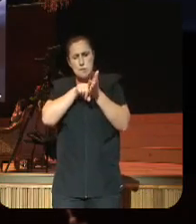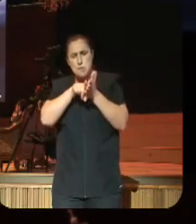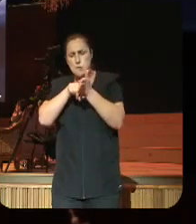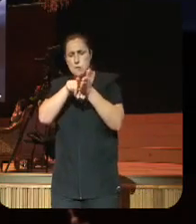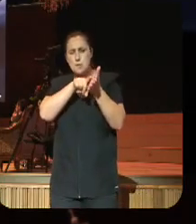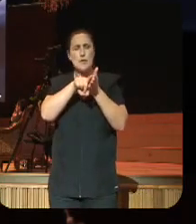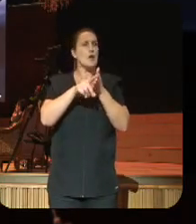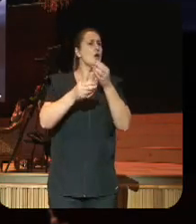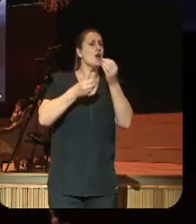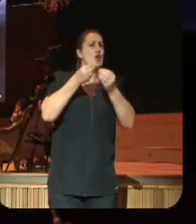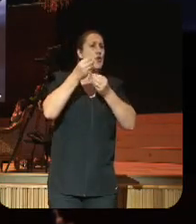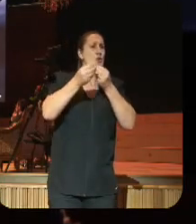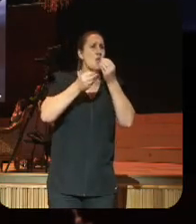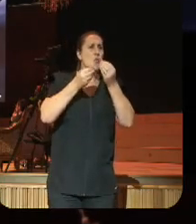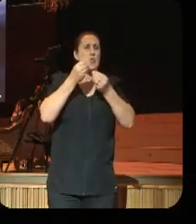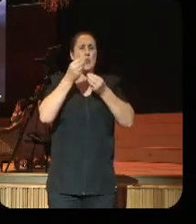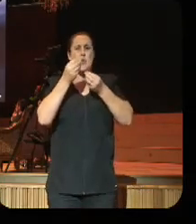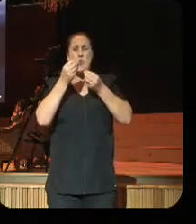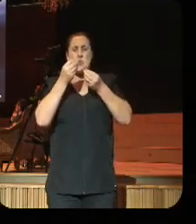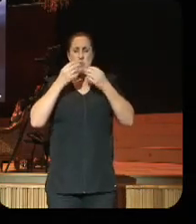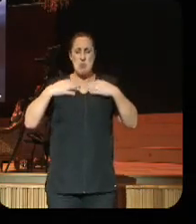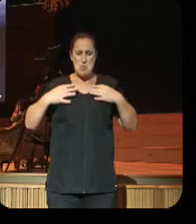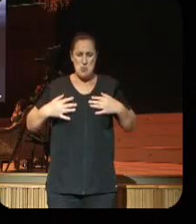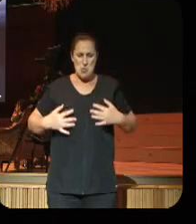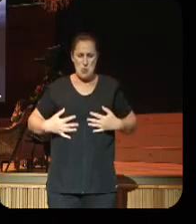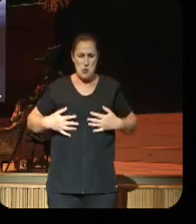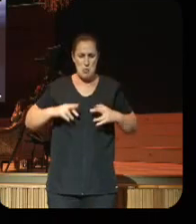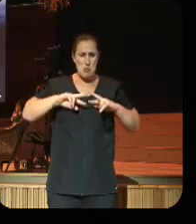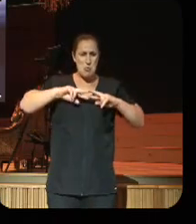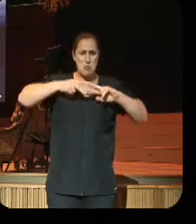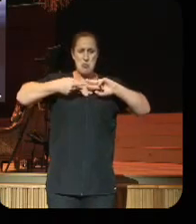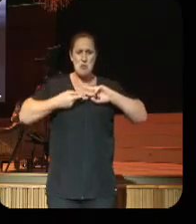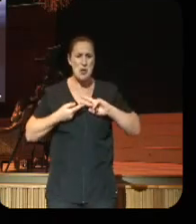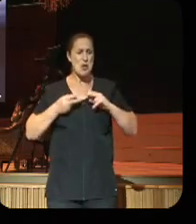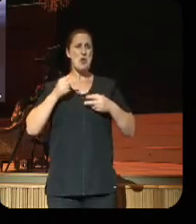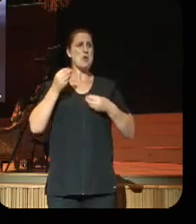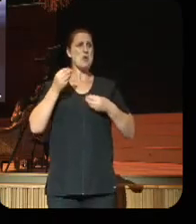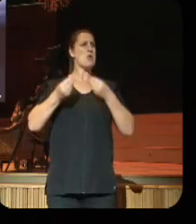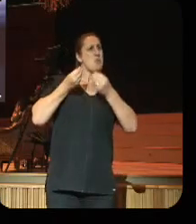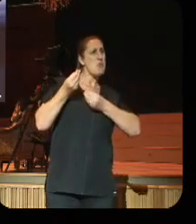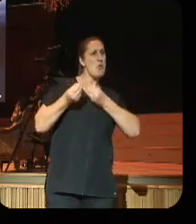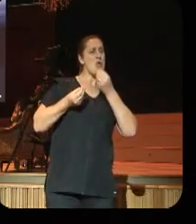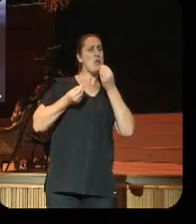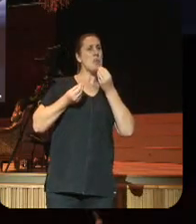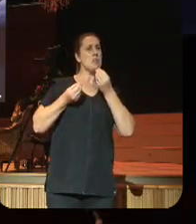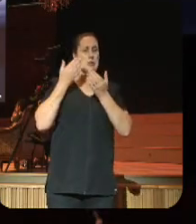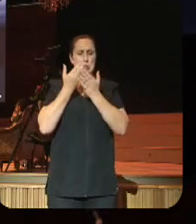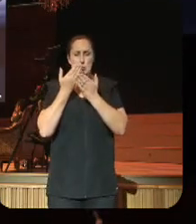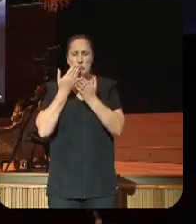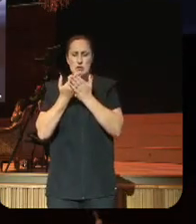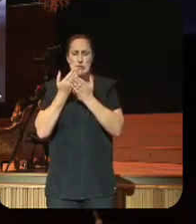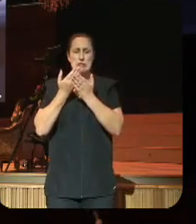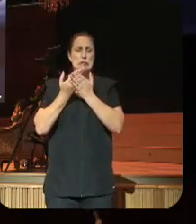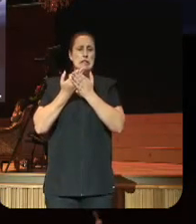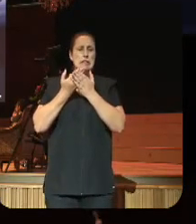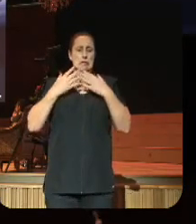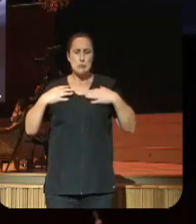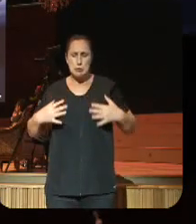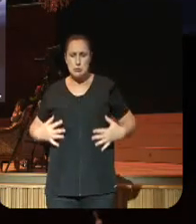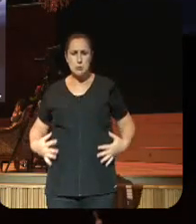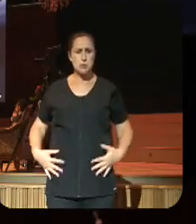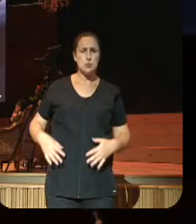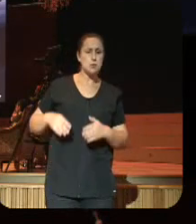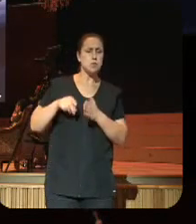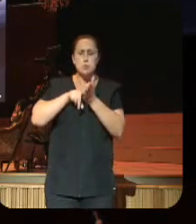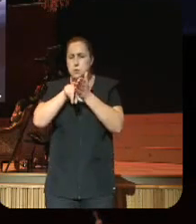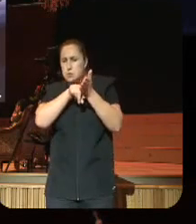ver a complexidade dos sistemas todos do corpo humano, quando ele estudava anatomia, quando ele via